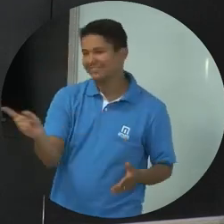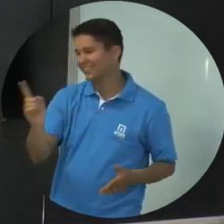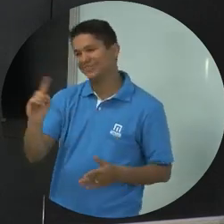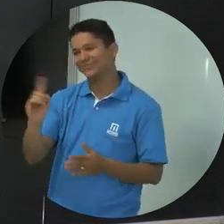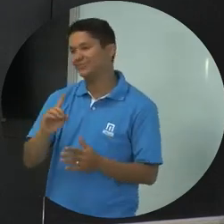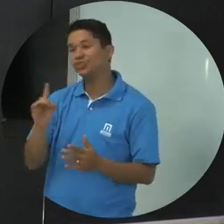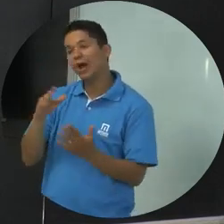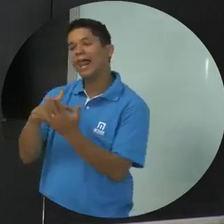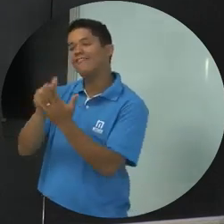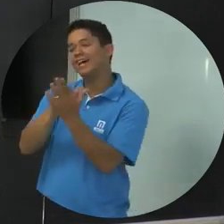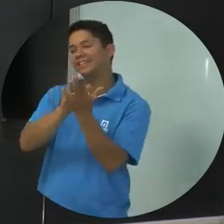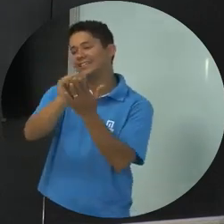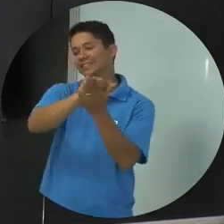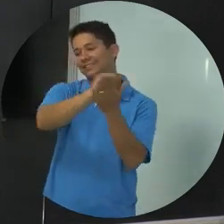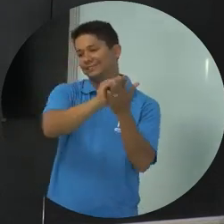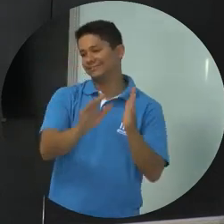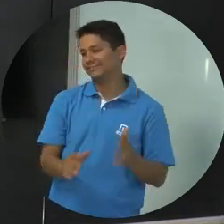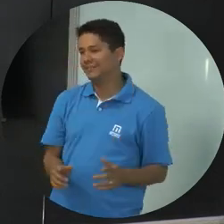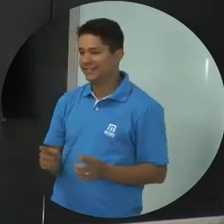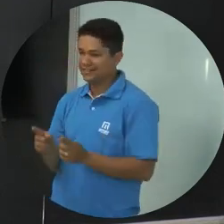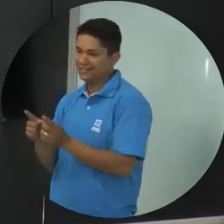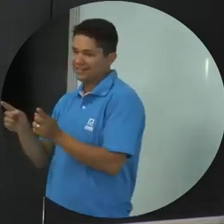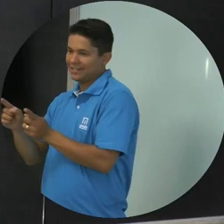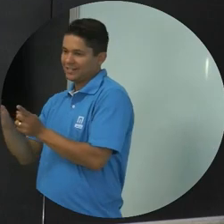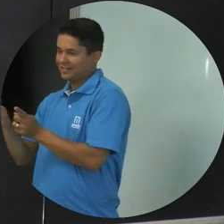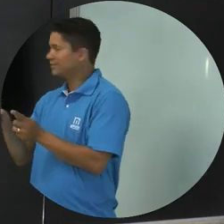tem uma lavagem. Tá?